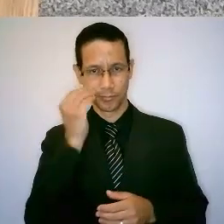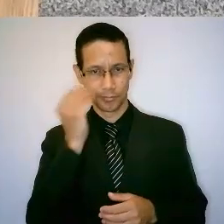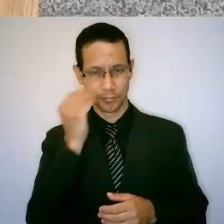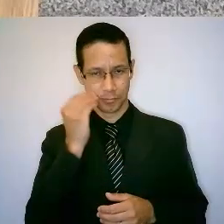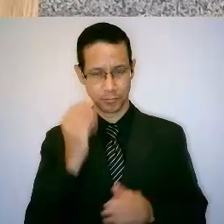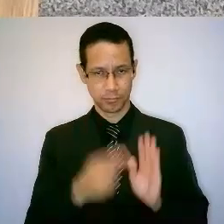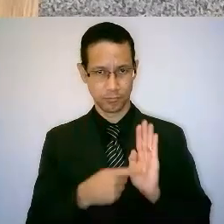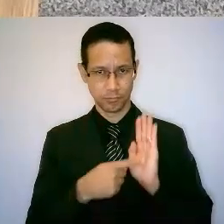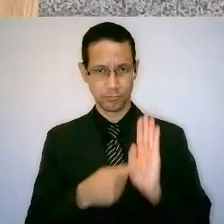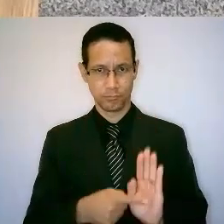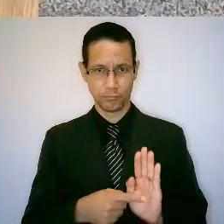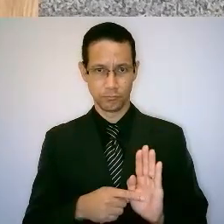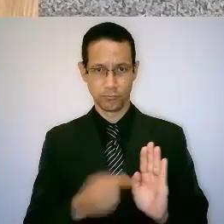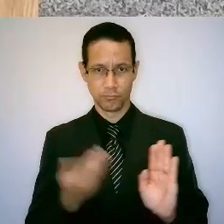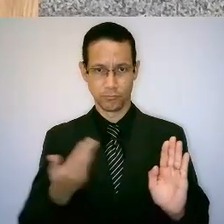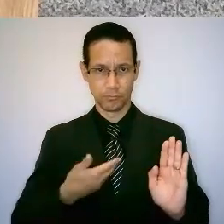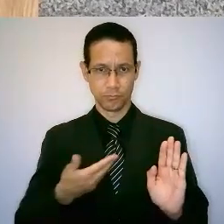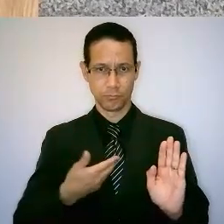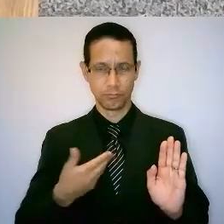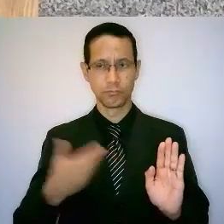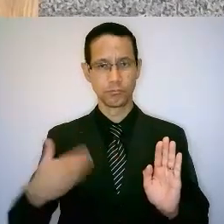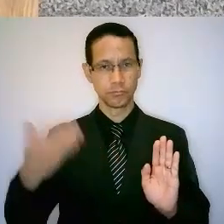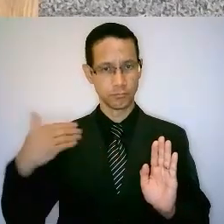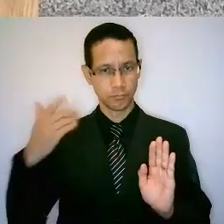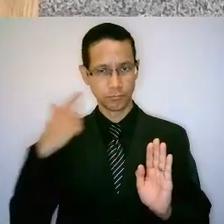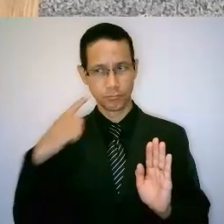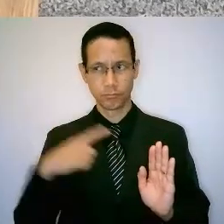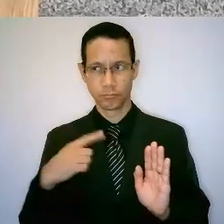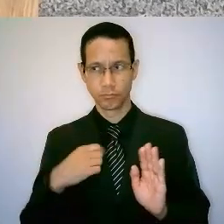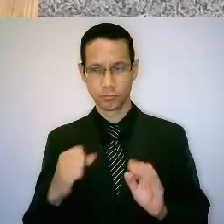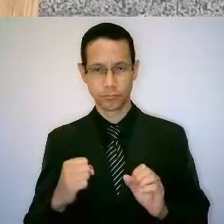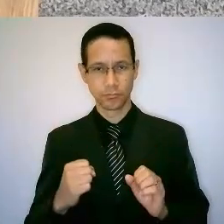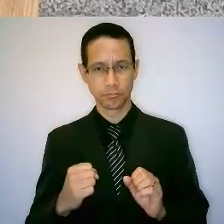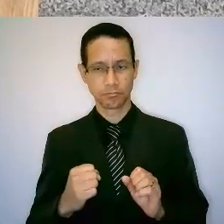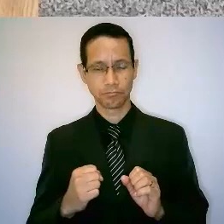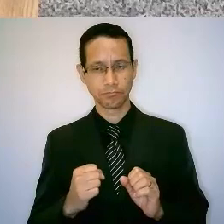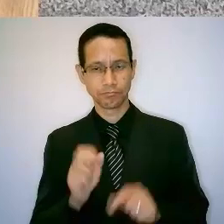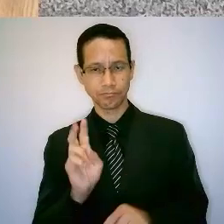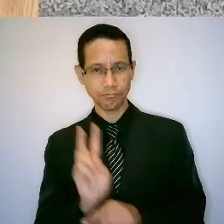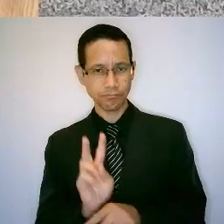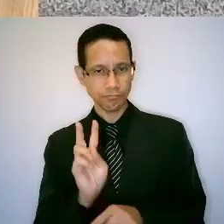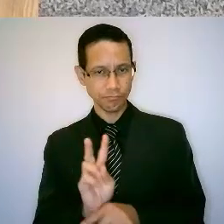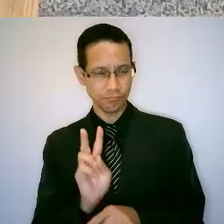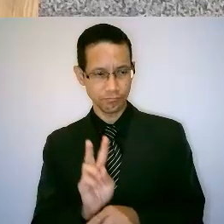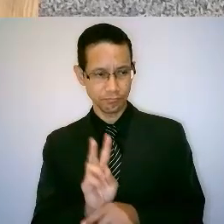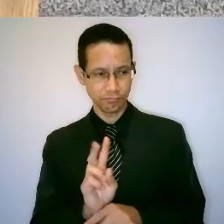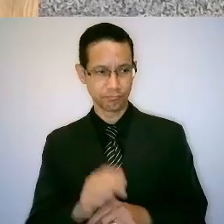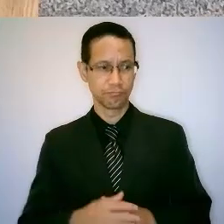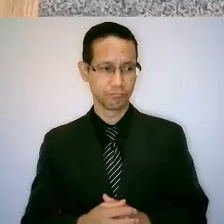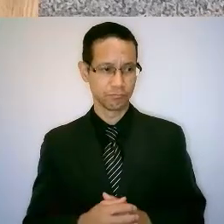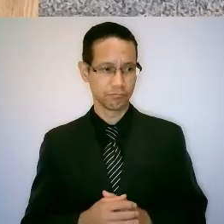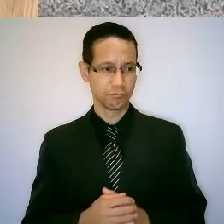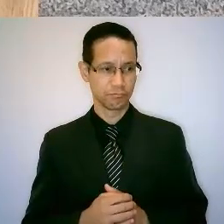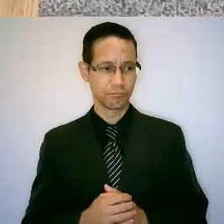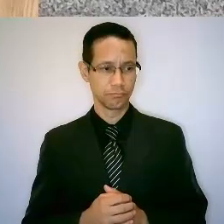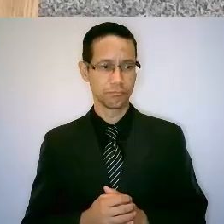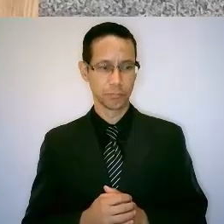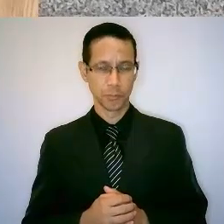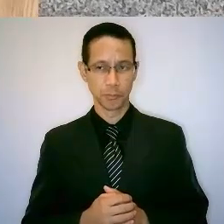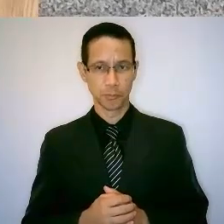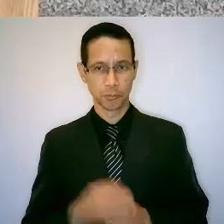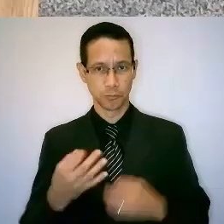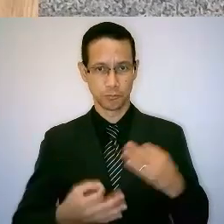apresentado pelos colegas que anteriormente compõem uma defesa ele foi interposto com base da decisão dos jurados